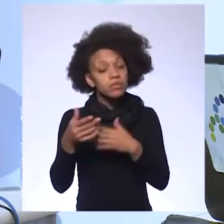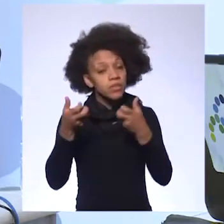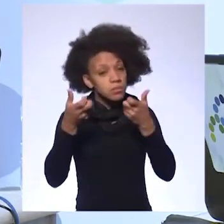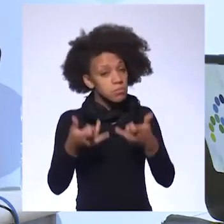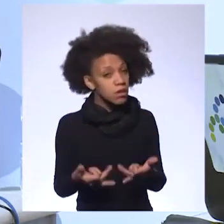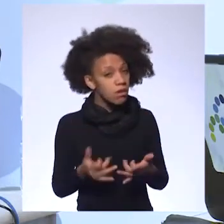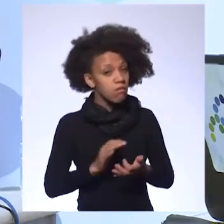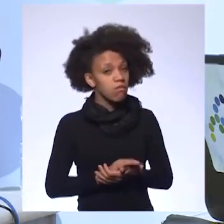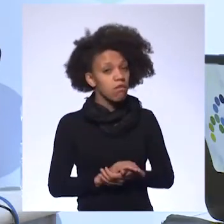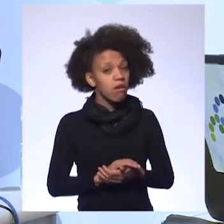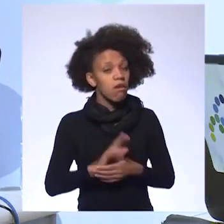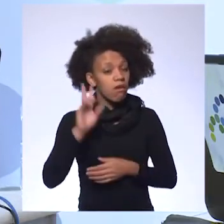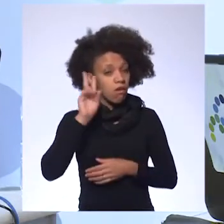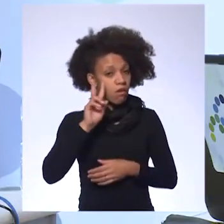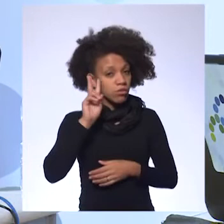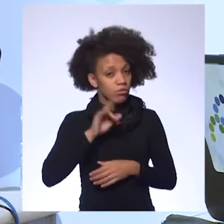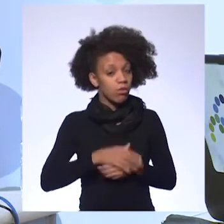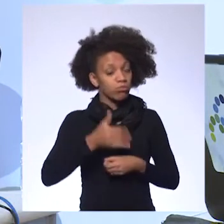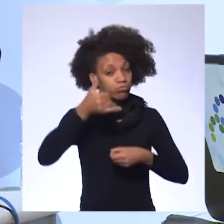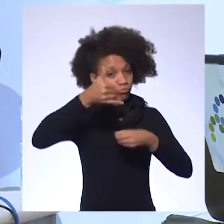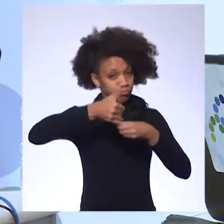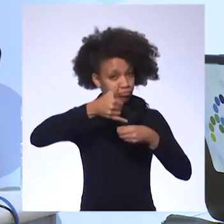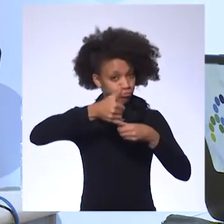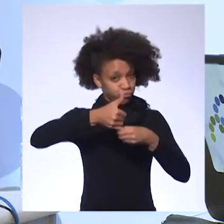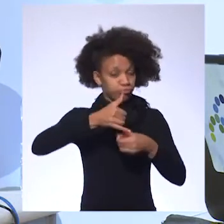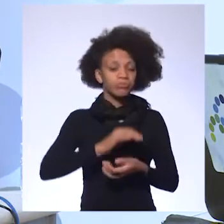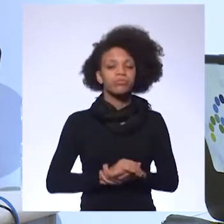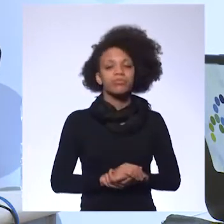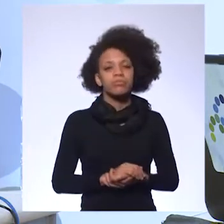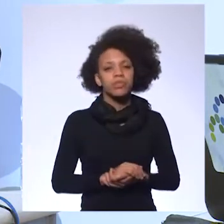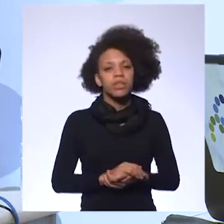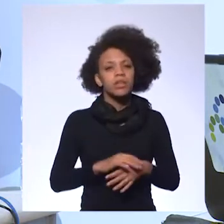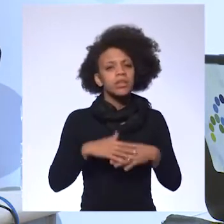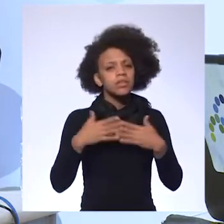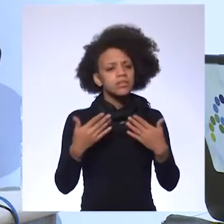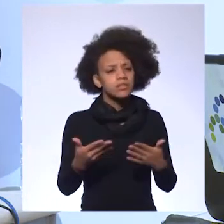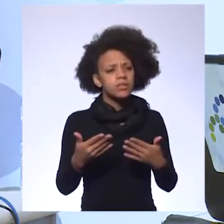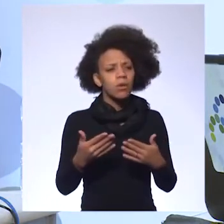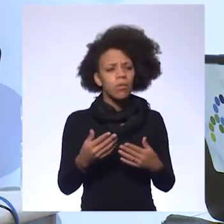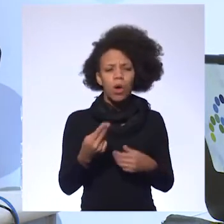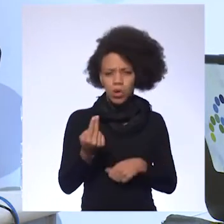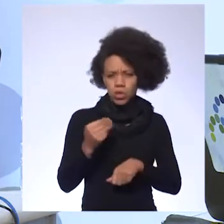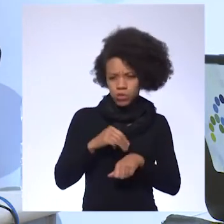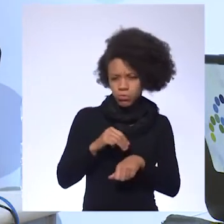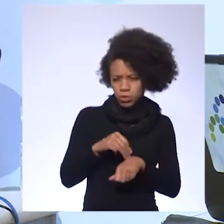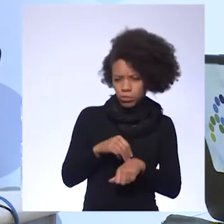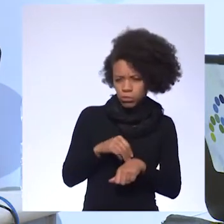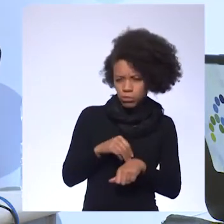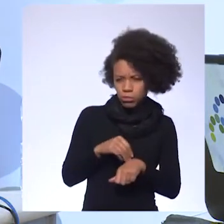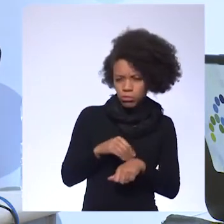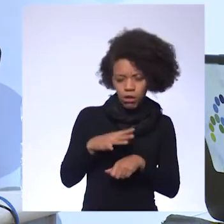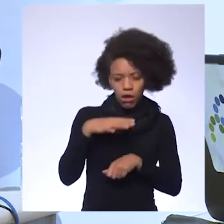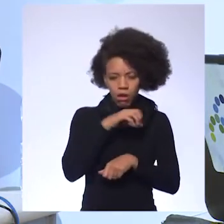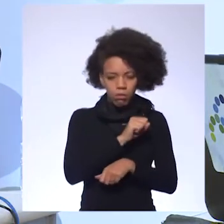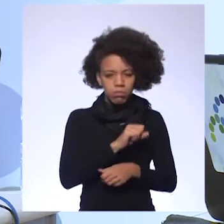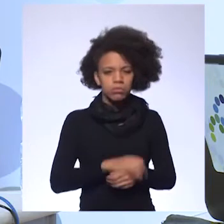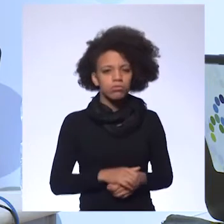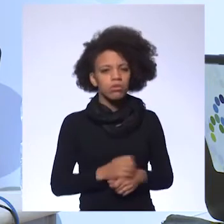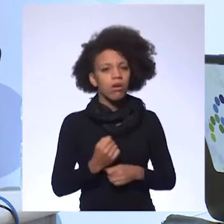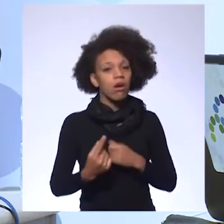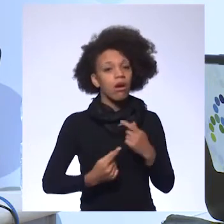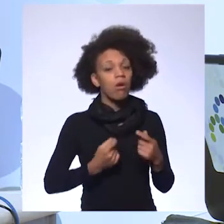pouco sobre a história do petróleo, né? Então, acho que são em 2 minutos, não é isso, professora? Rapidinho,